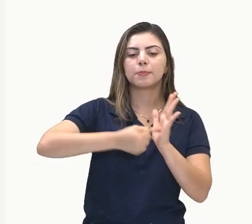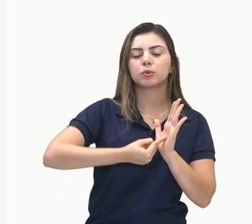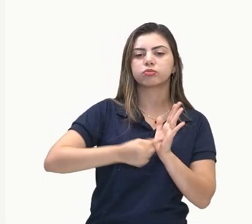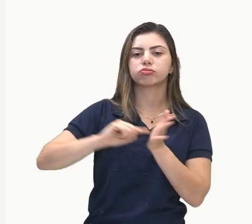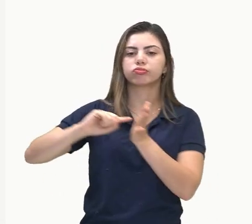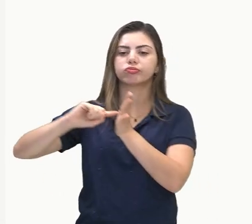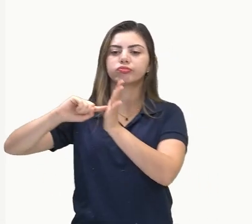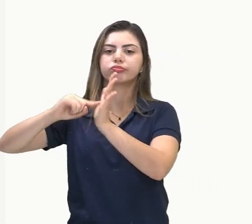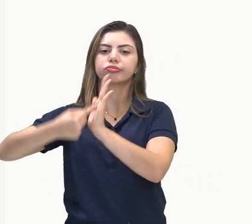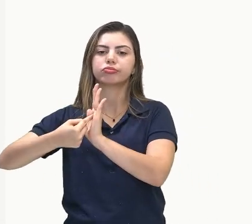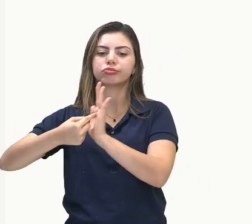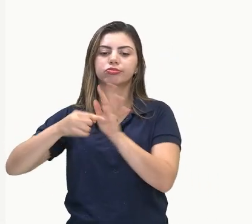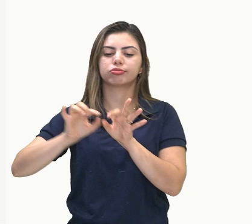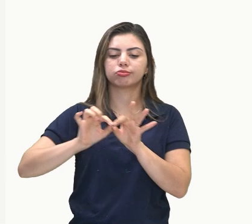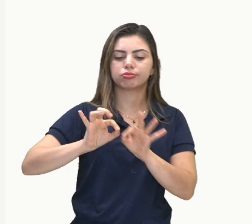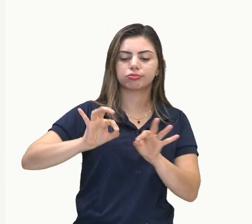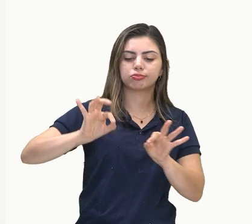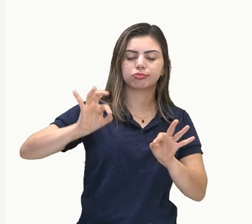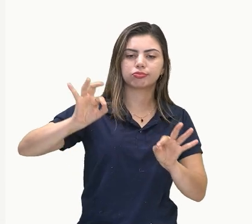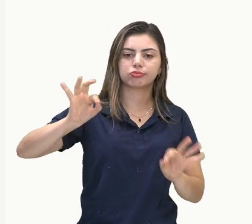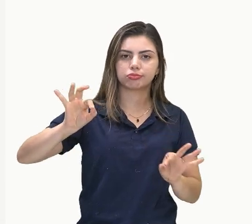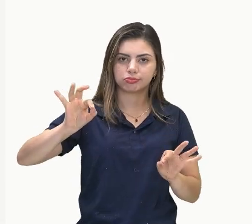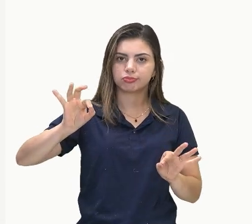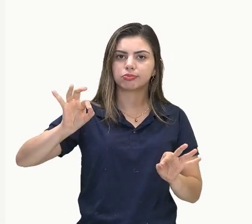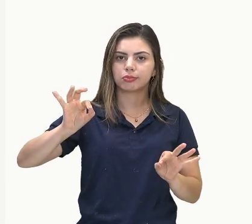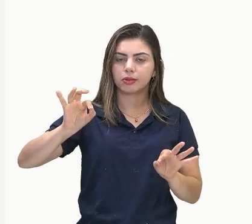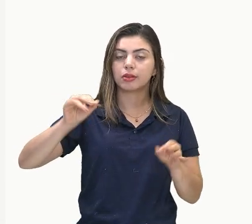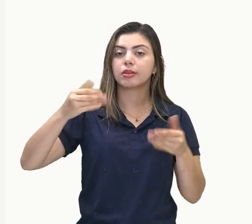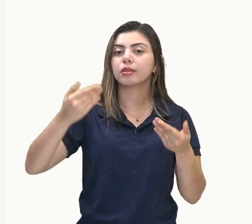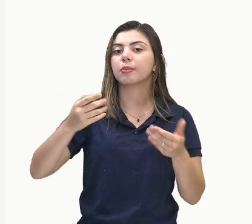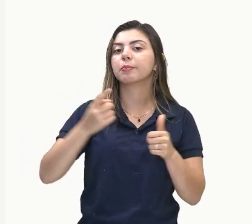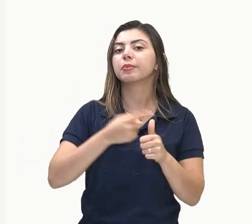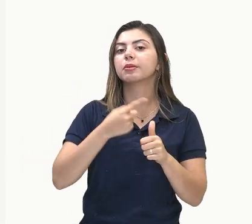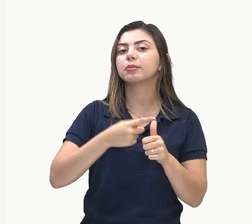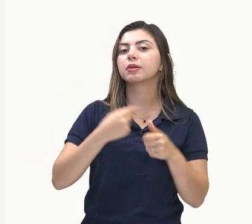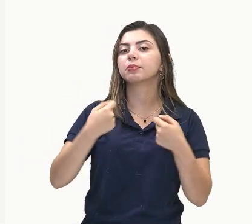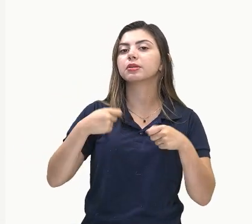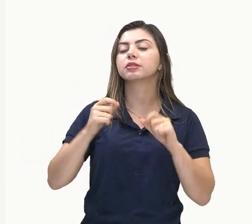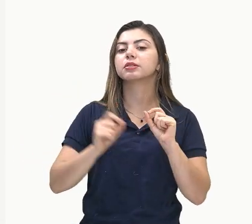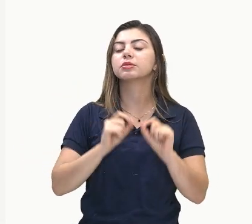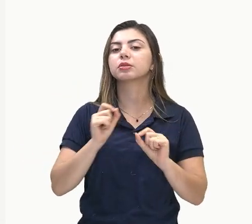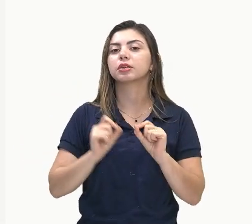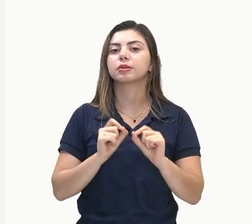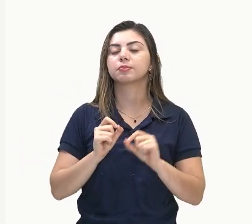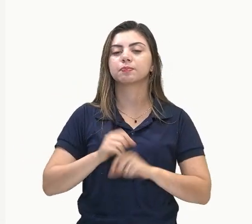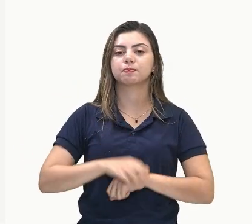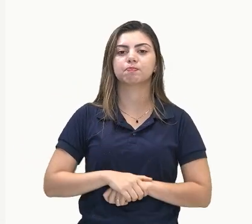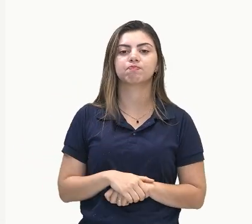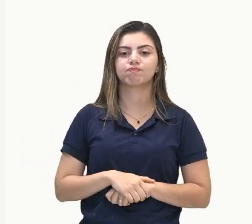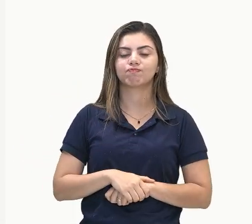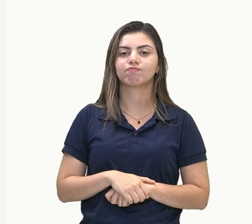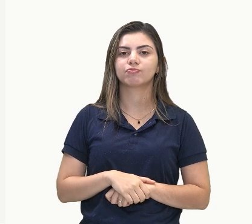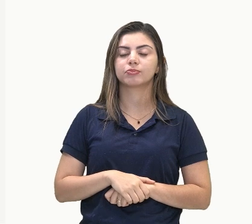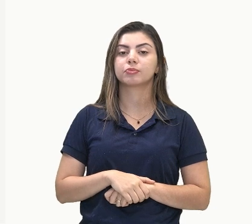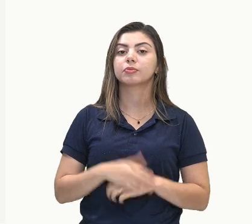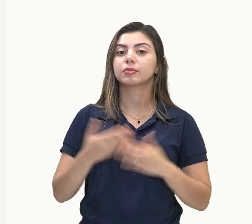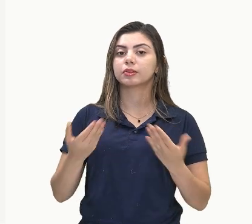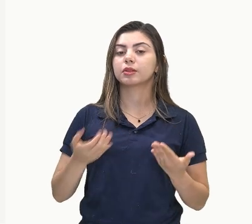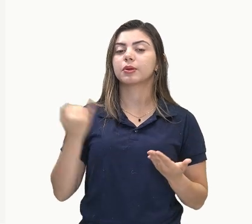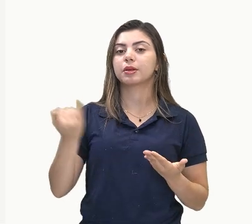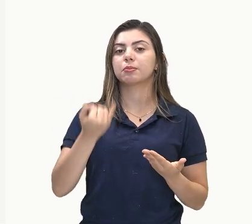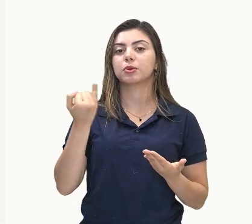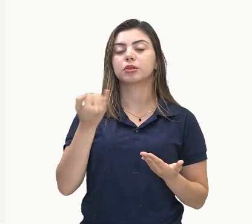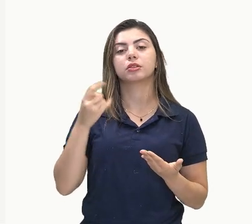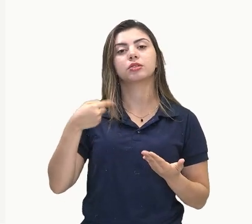tá? Entre as duas circunferências, o que nós precisamos saber? Isso daqui é importante, nós temos que